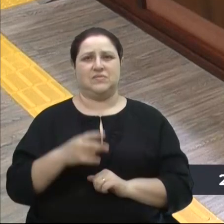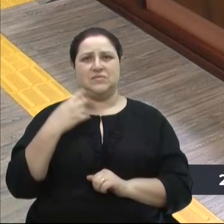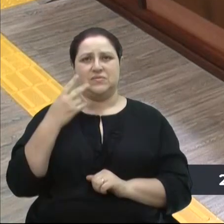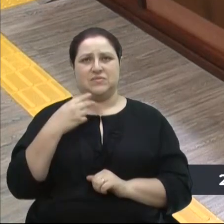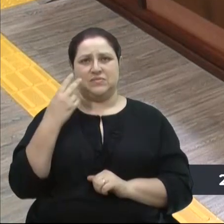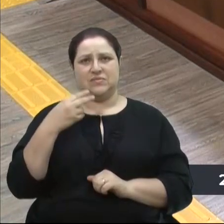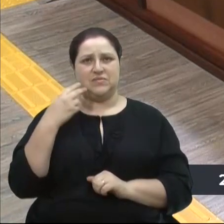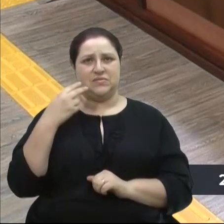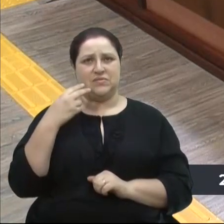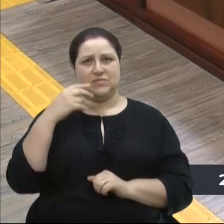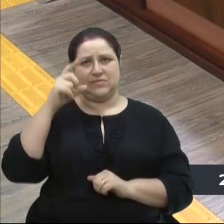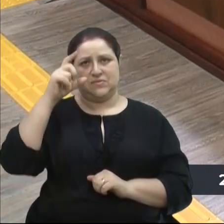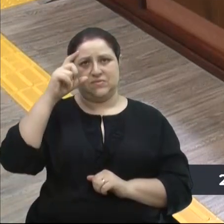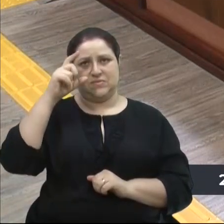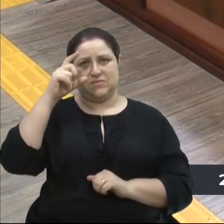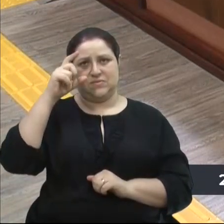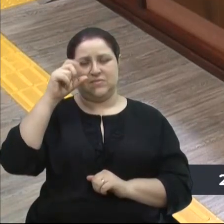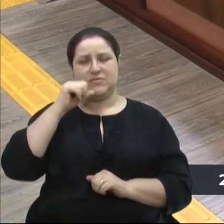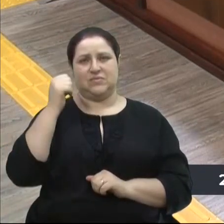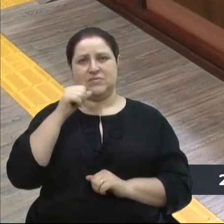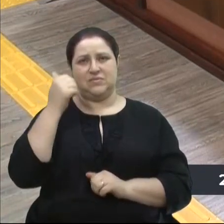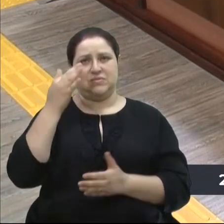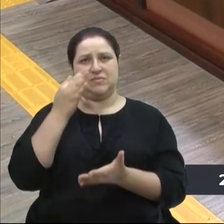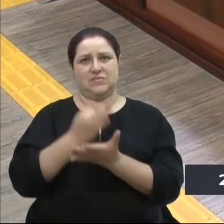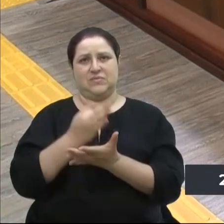vereador Maurício Marcon está ausente.